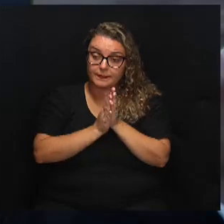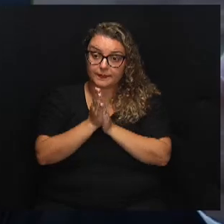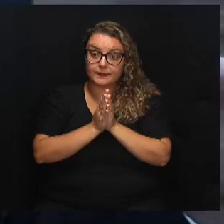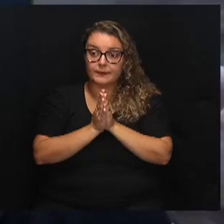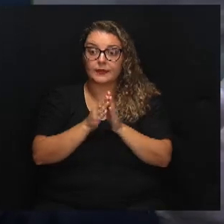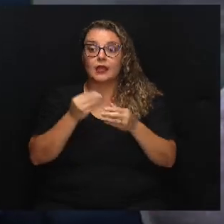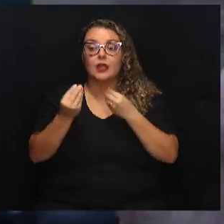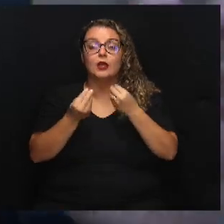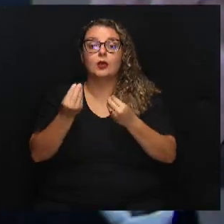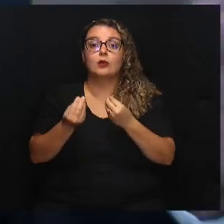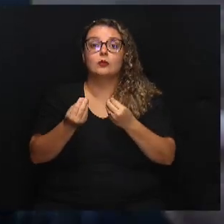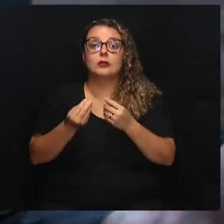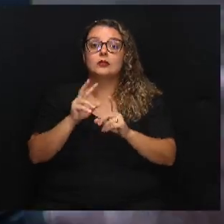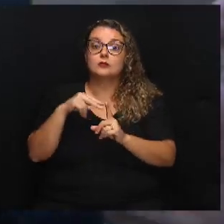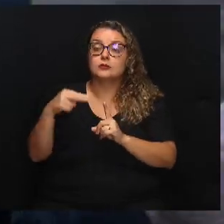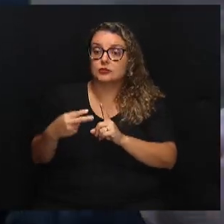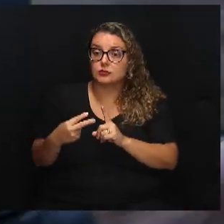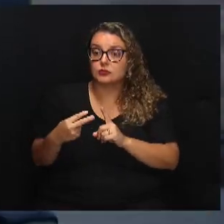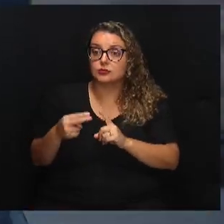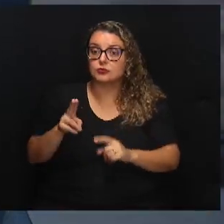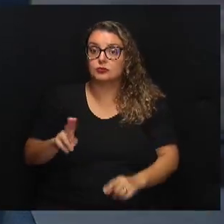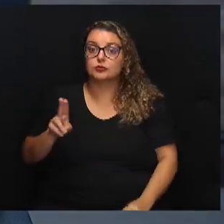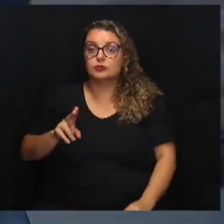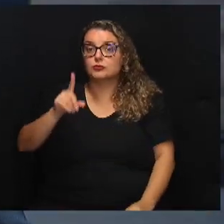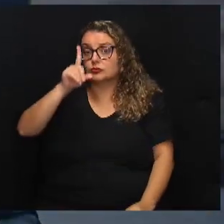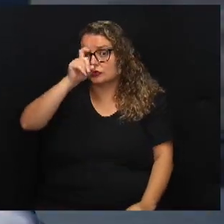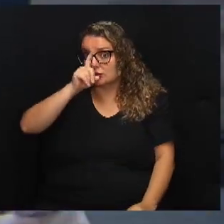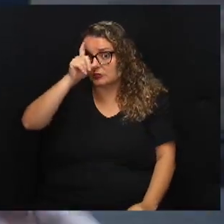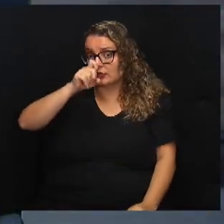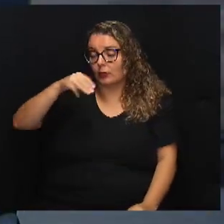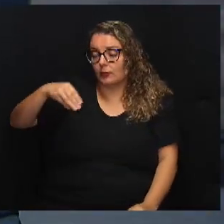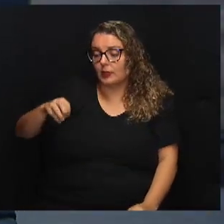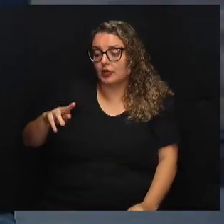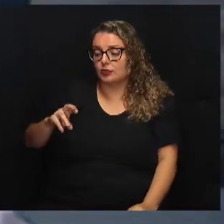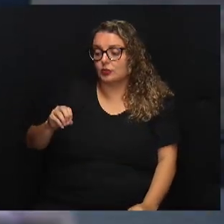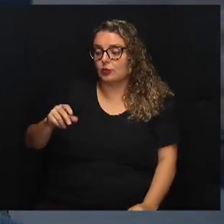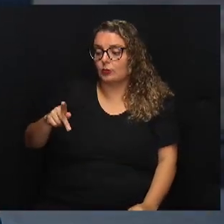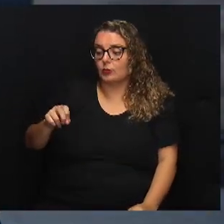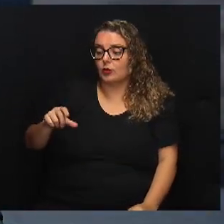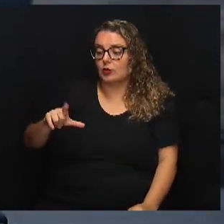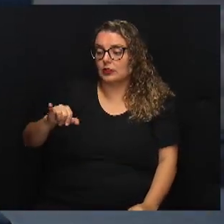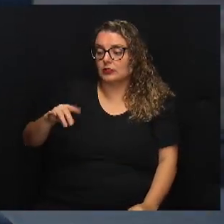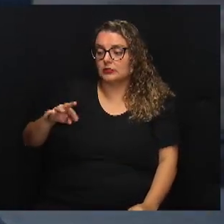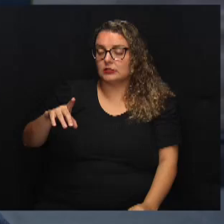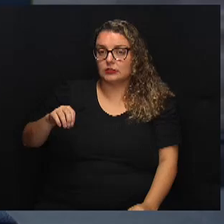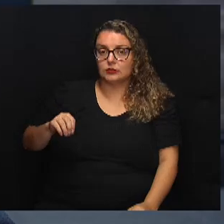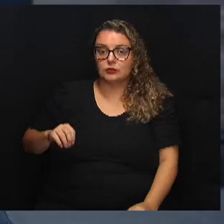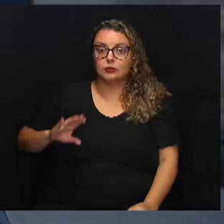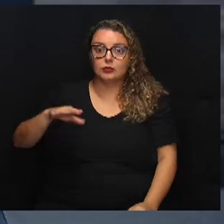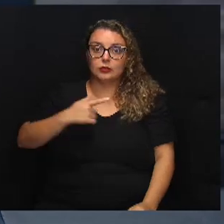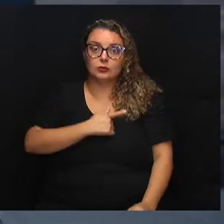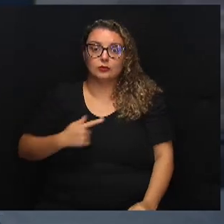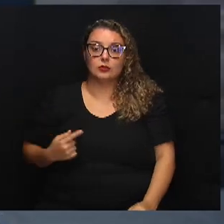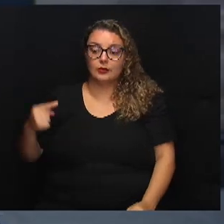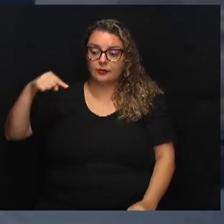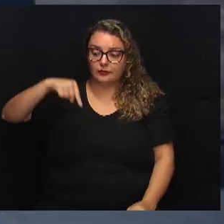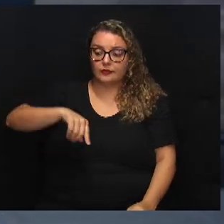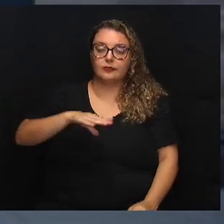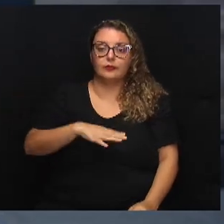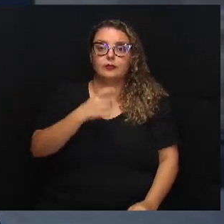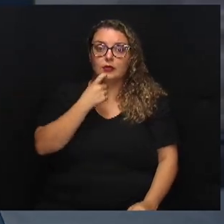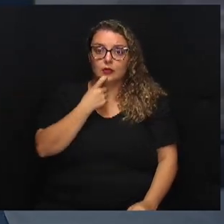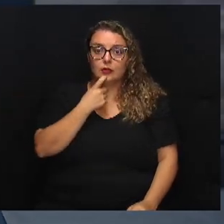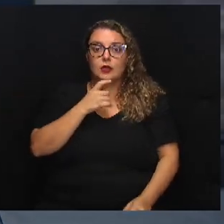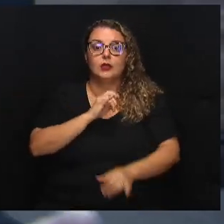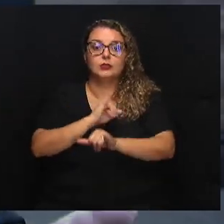está a perspectiva da implantação do Hospital Metropolitano, que o próprio governador, quando esteve em Campinas, anunciou que